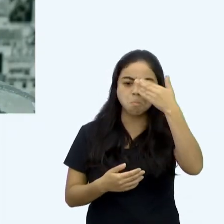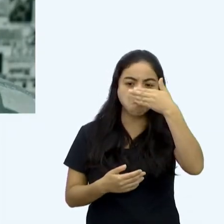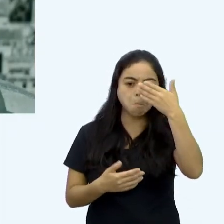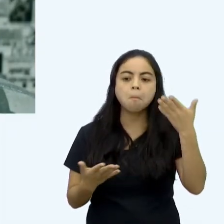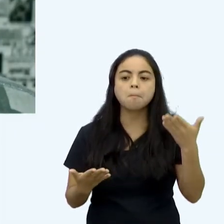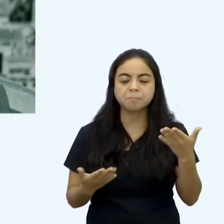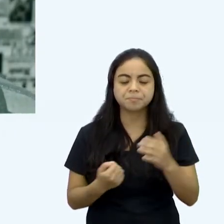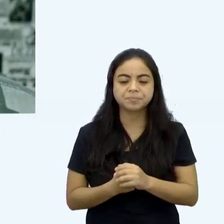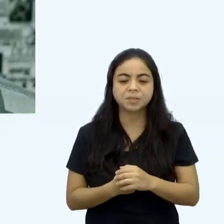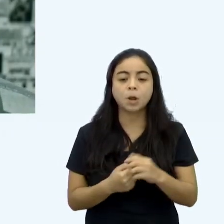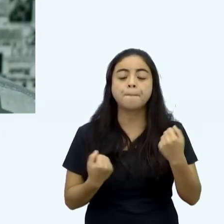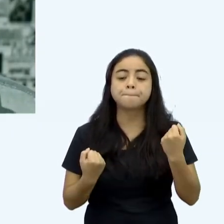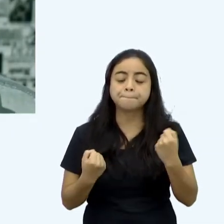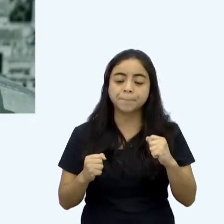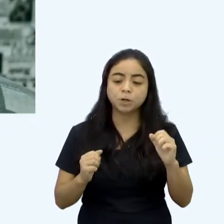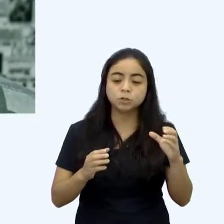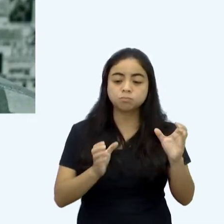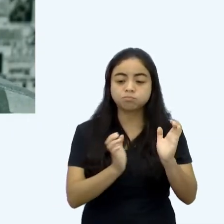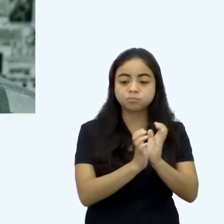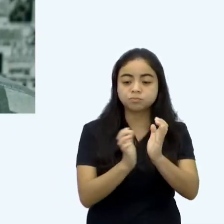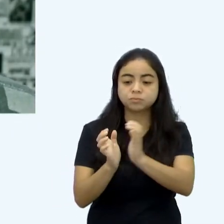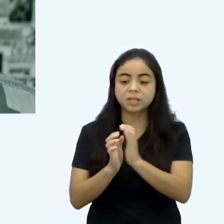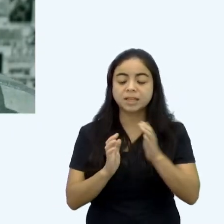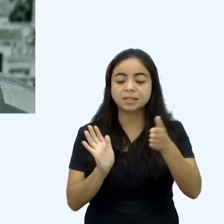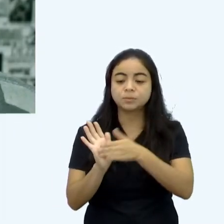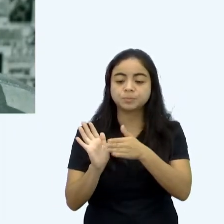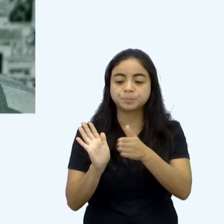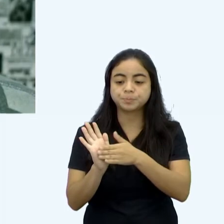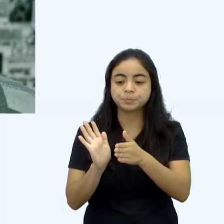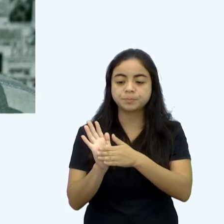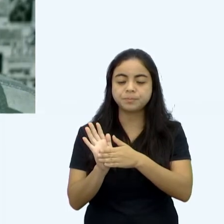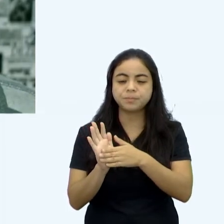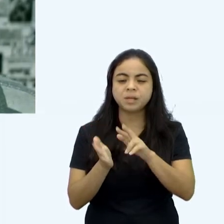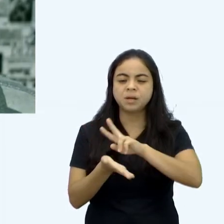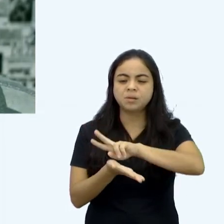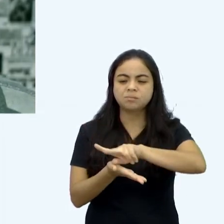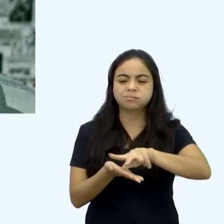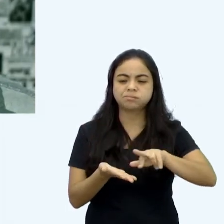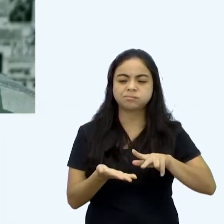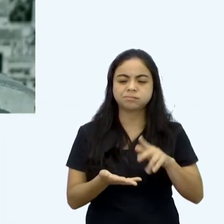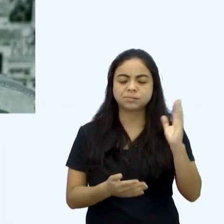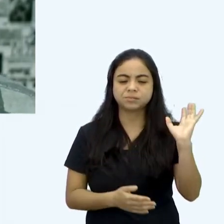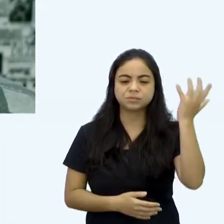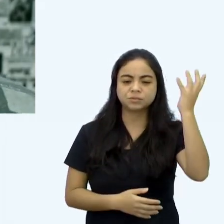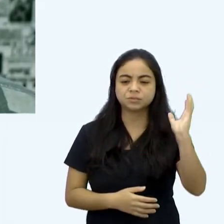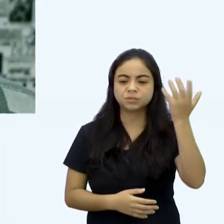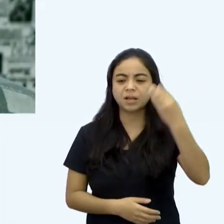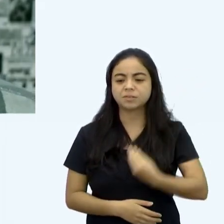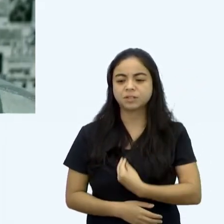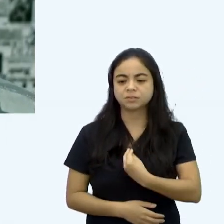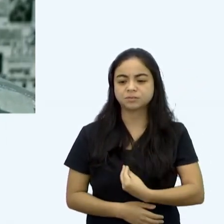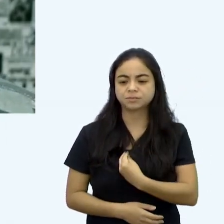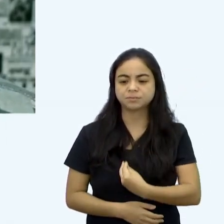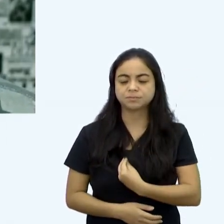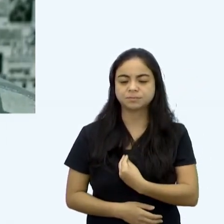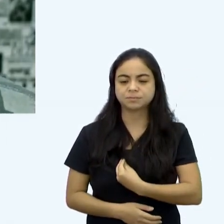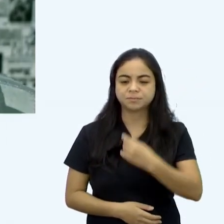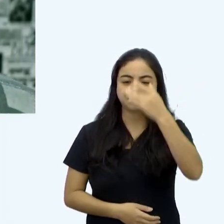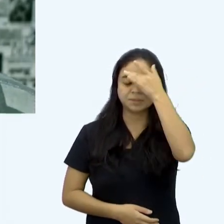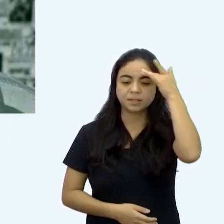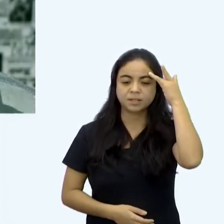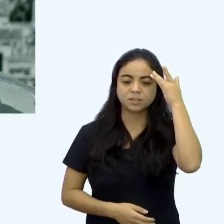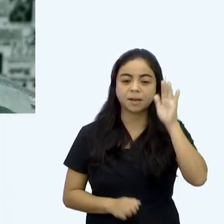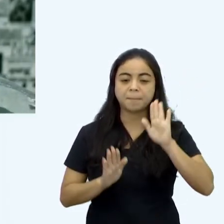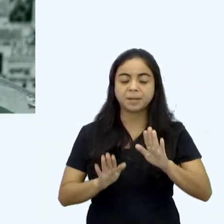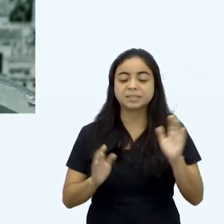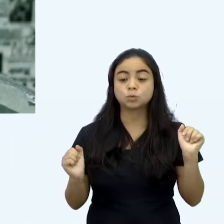né? Você pode juntar dentro de uma ação diversas situações que já são vivenciadas pelas pessoas,